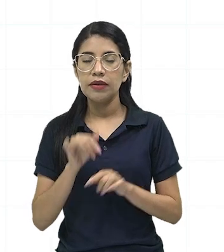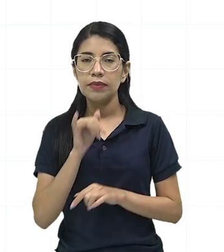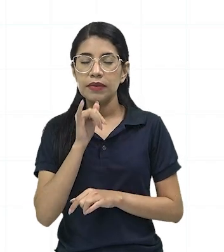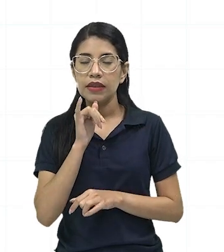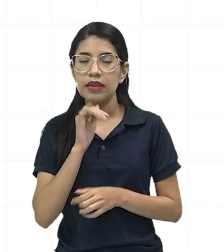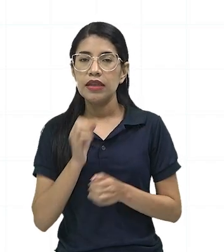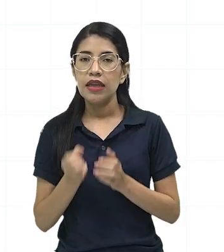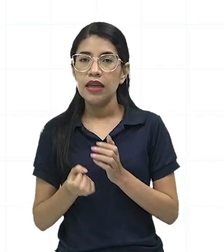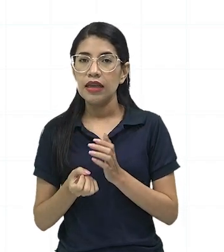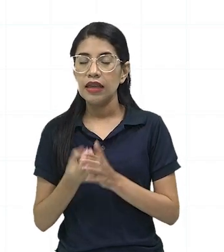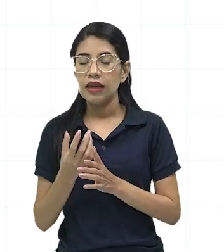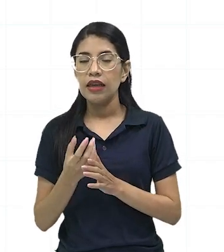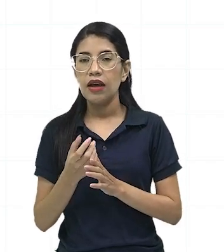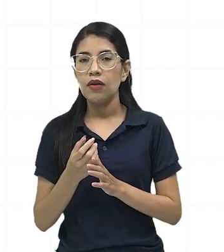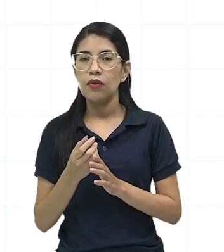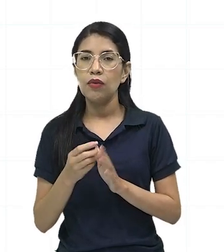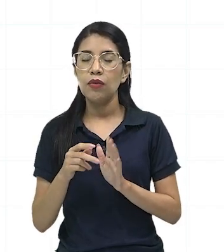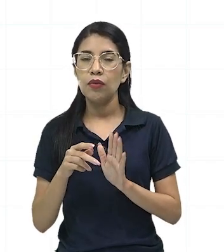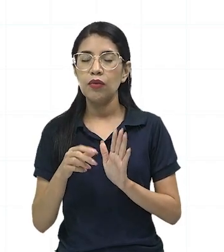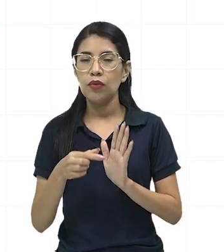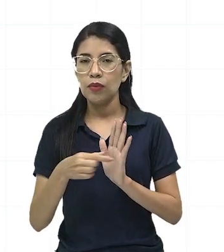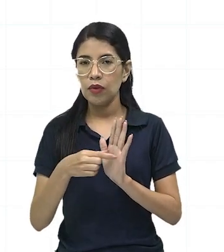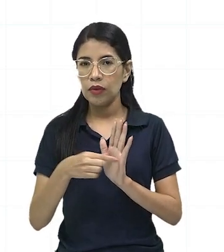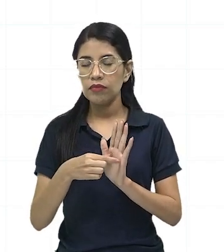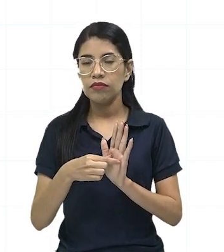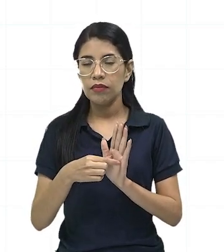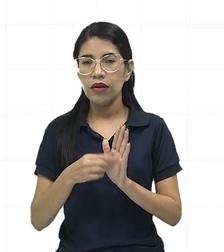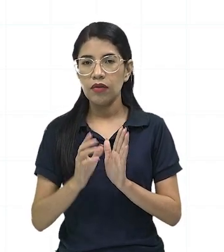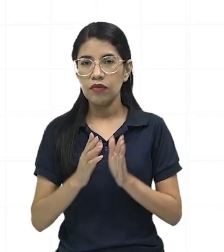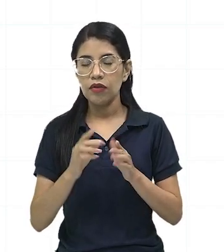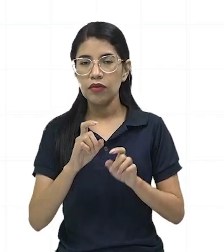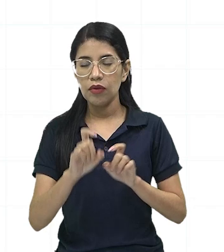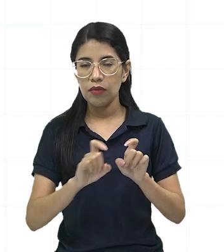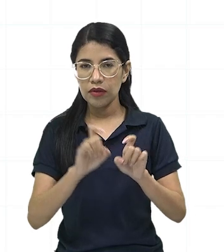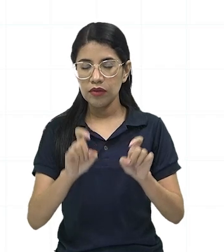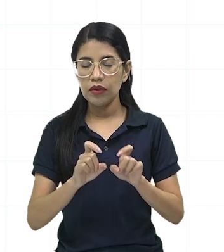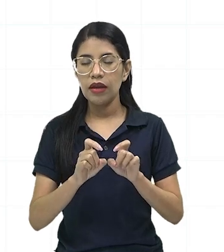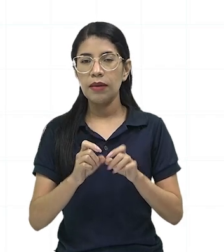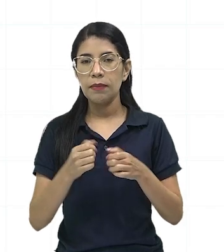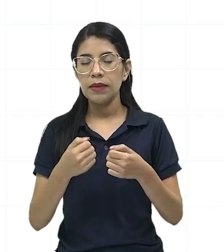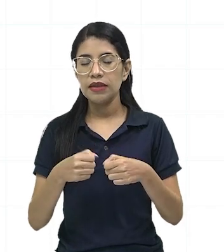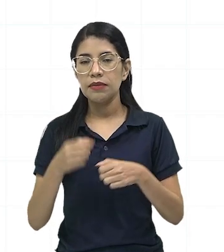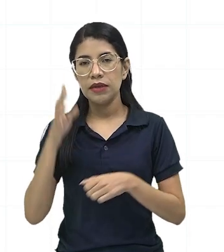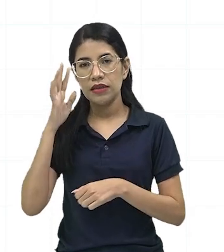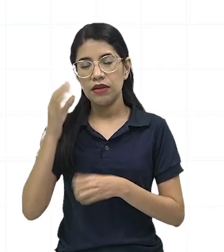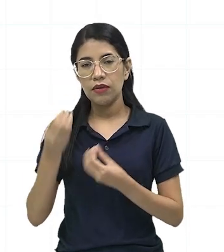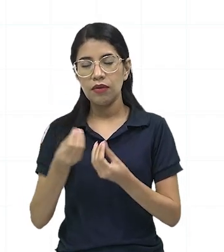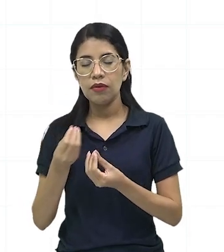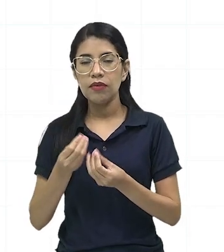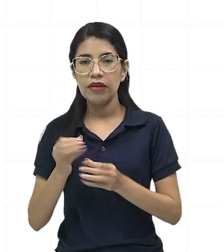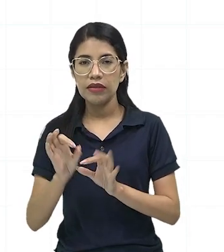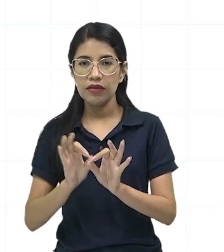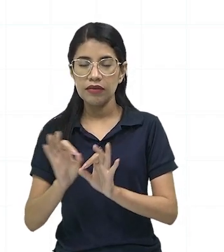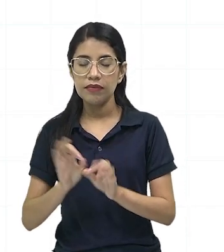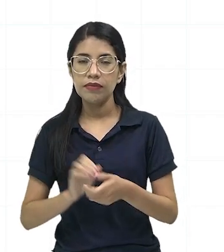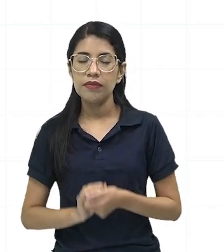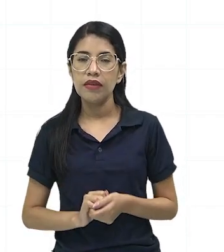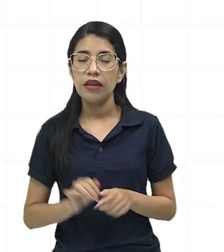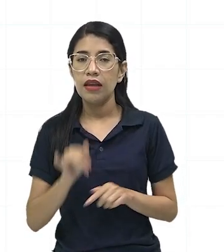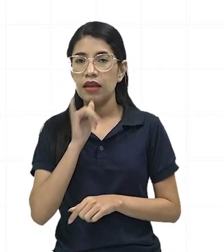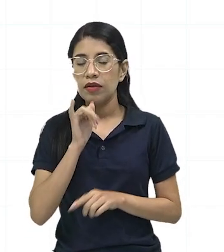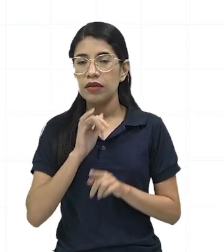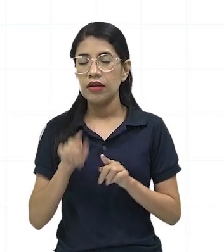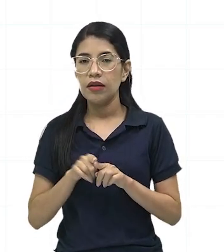um programa de computador, é importante que ele faça o que foi planejado e não machuque ninguém. Ou no caso, se você cria um chat de